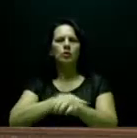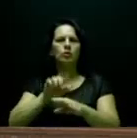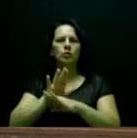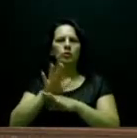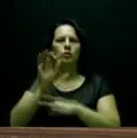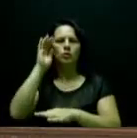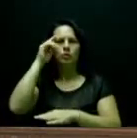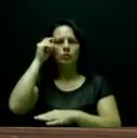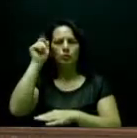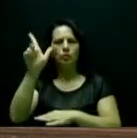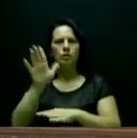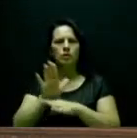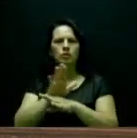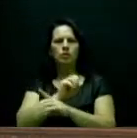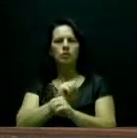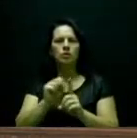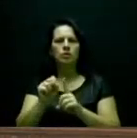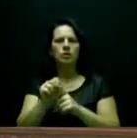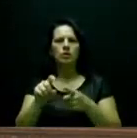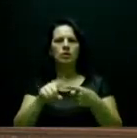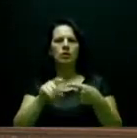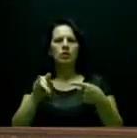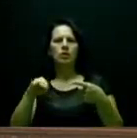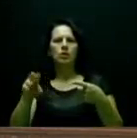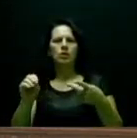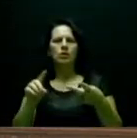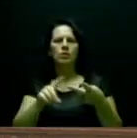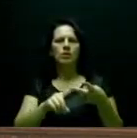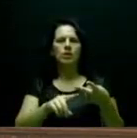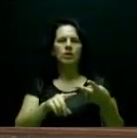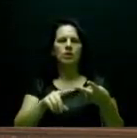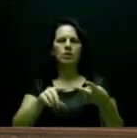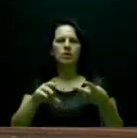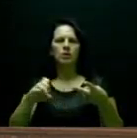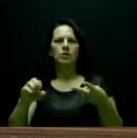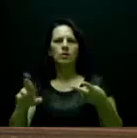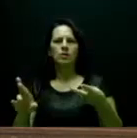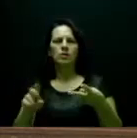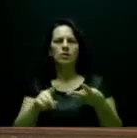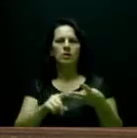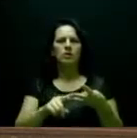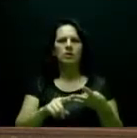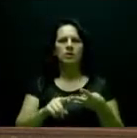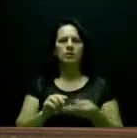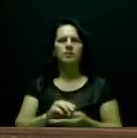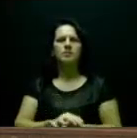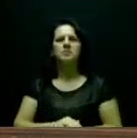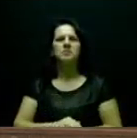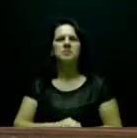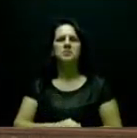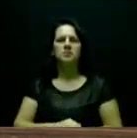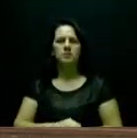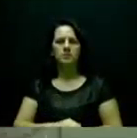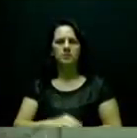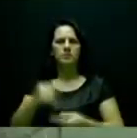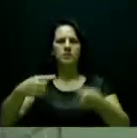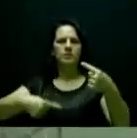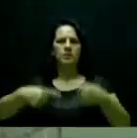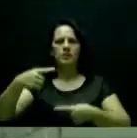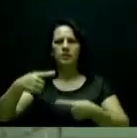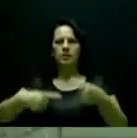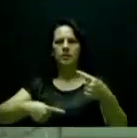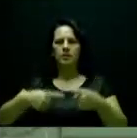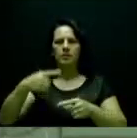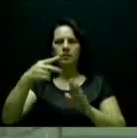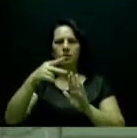Cultura e Assistência Social, Severino Tarcísio da Silva, presidente. Jair Ferreira Lucas, vice-presidente. César da Silva Nascimento, membro. Em discussão,